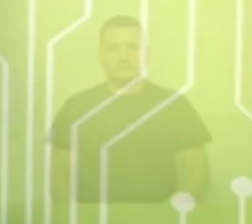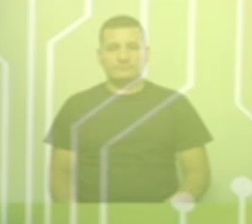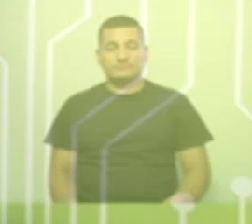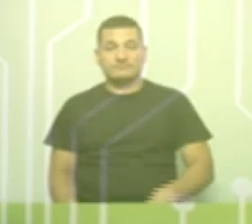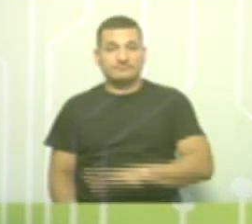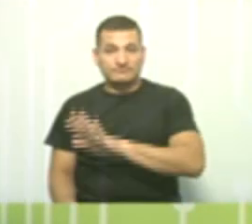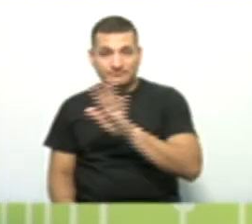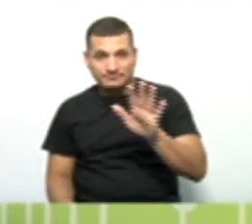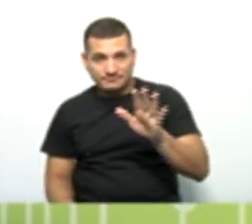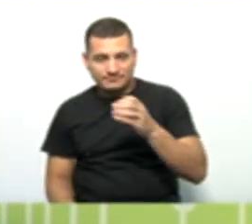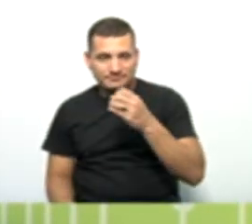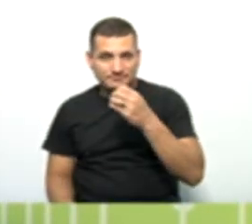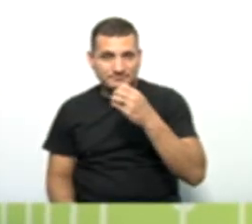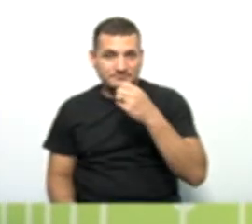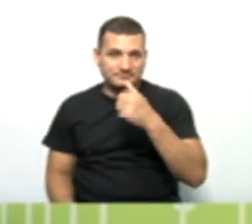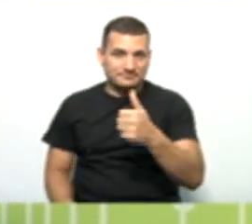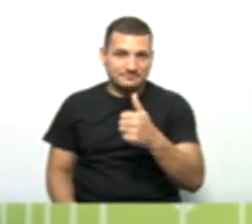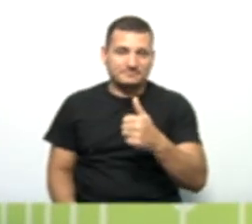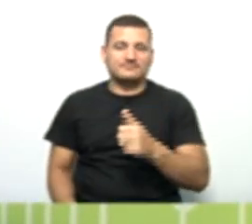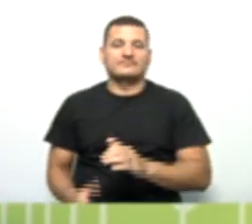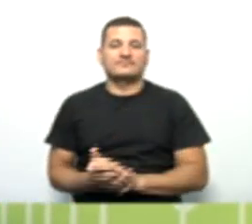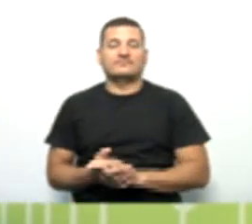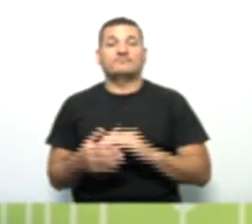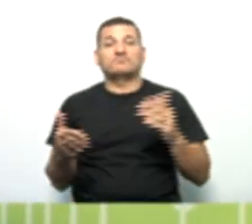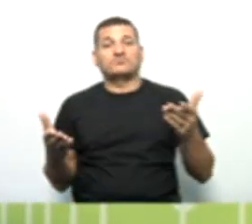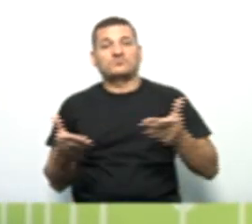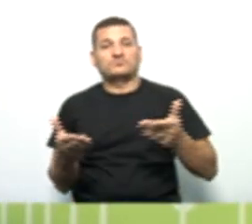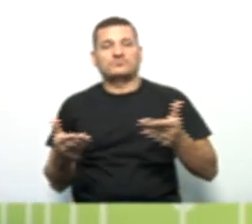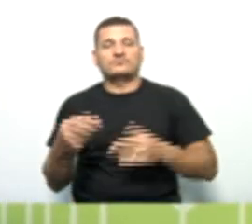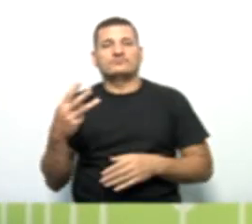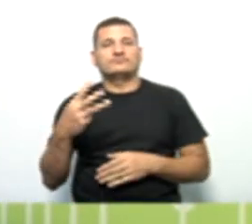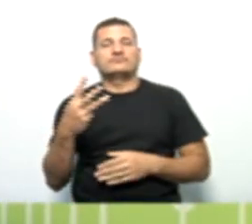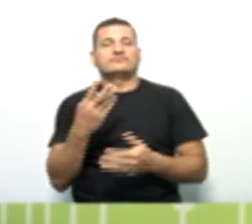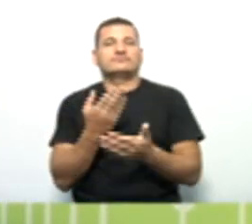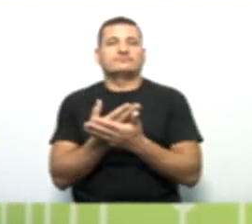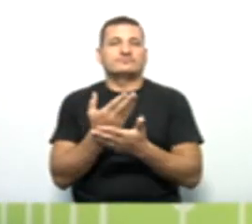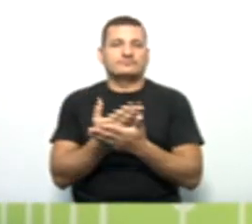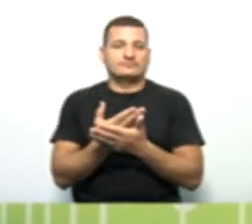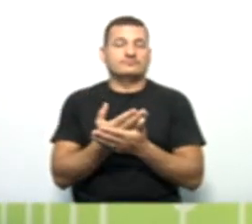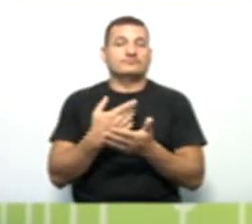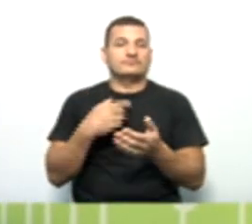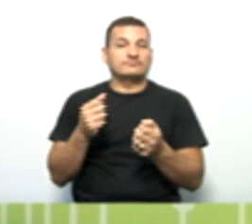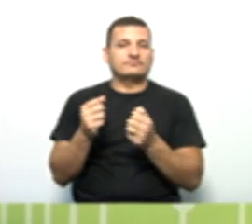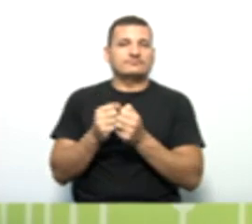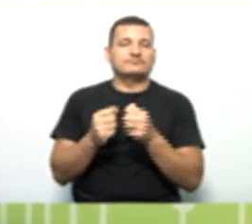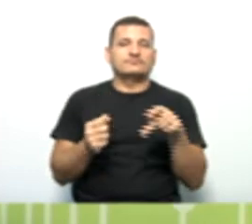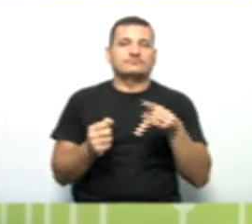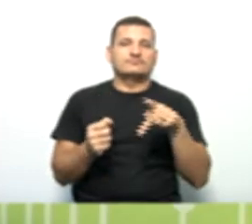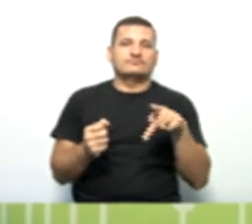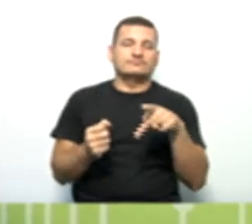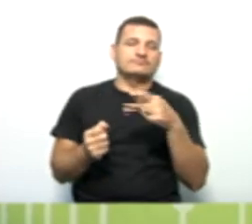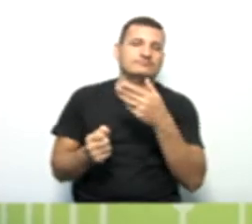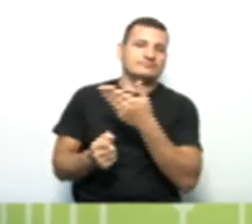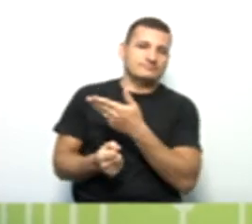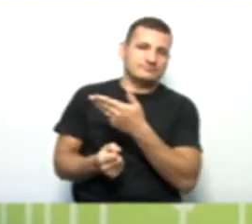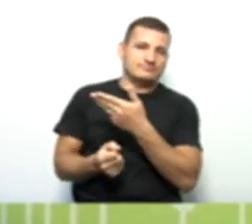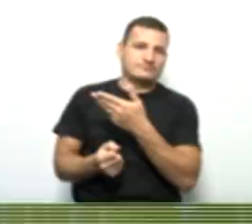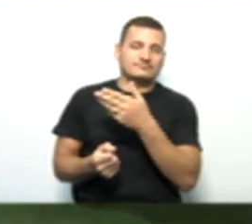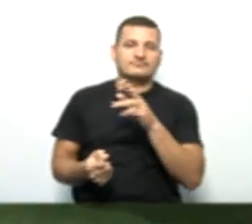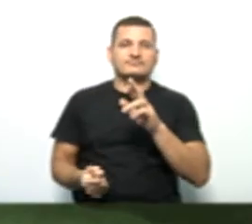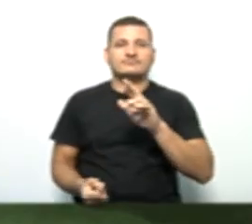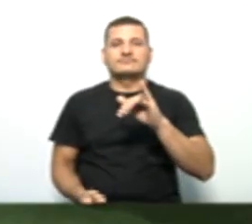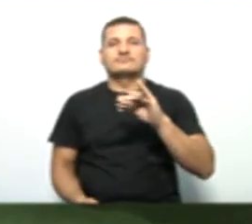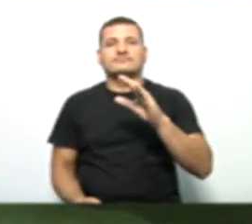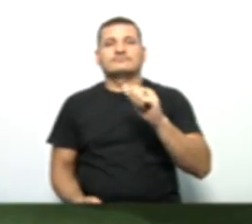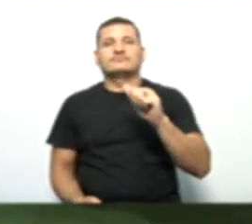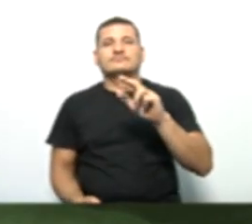Olá meninos, tudo bem? Hoje nossa terceira aula. Estou aqui, professor Cleiton, junto com o professor Ricardo.